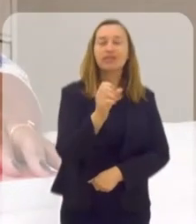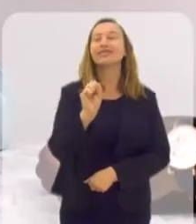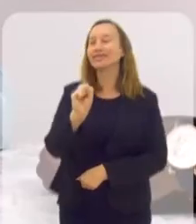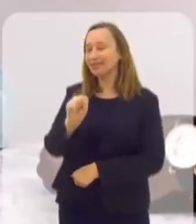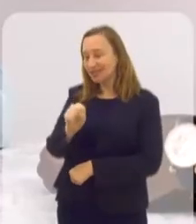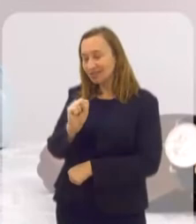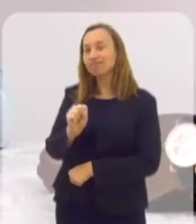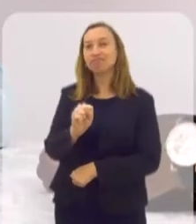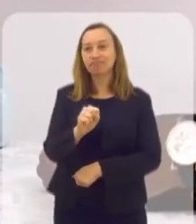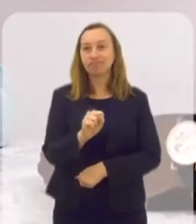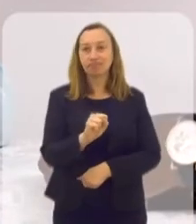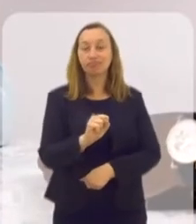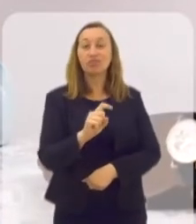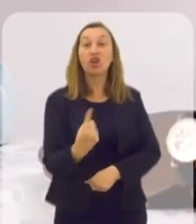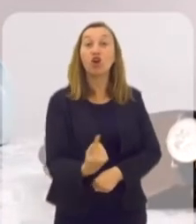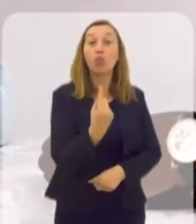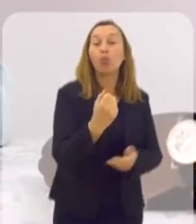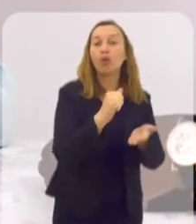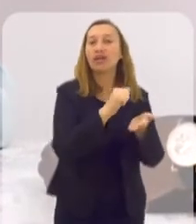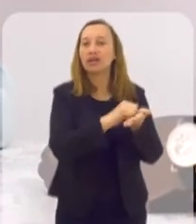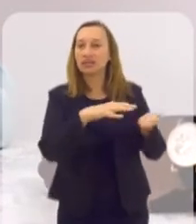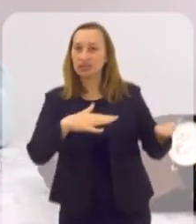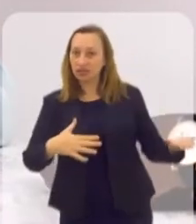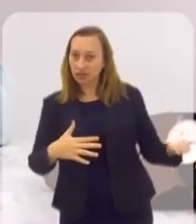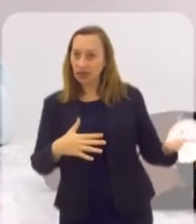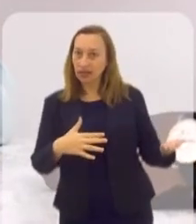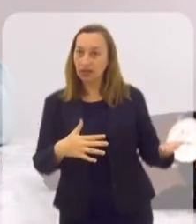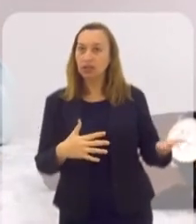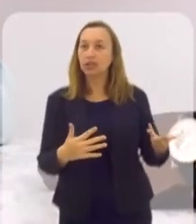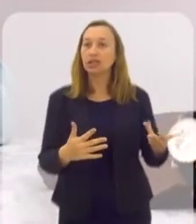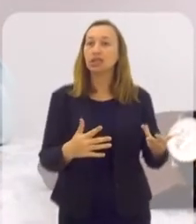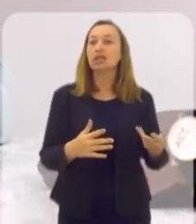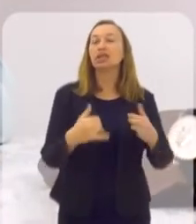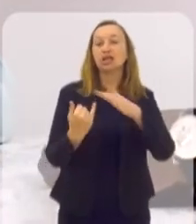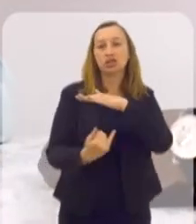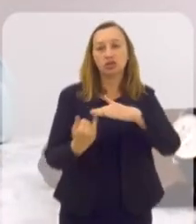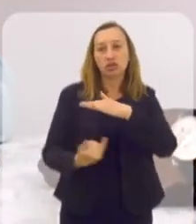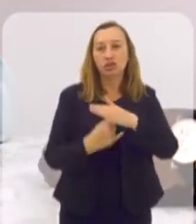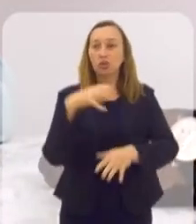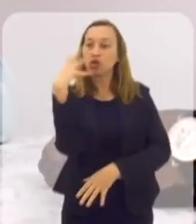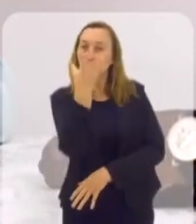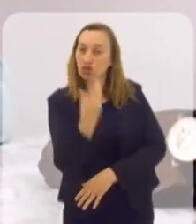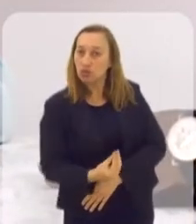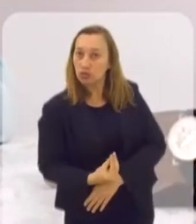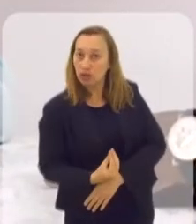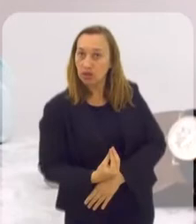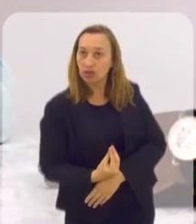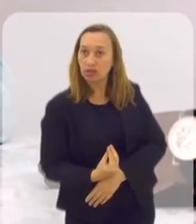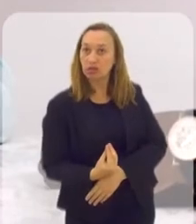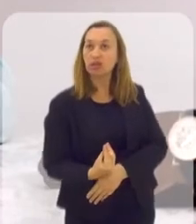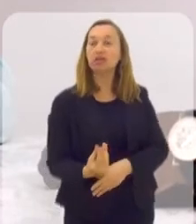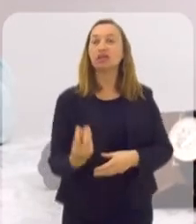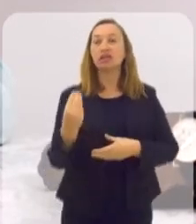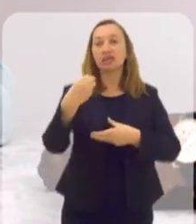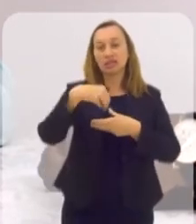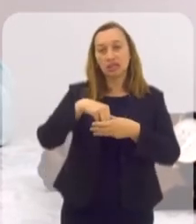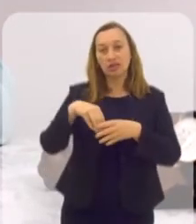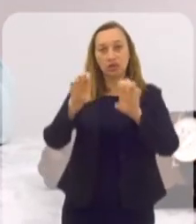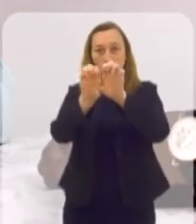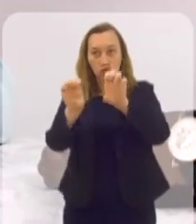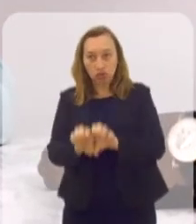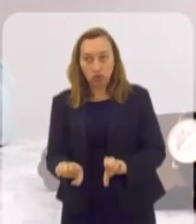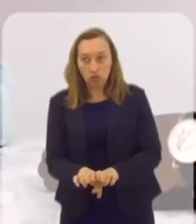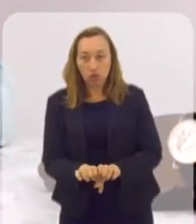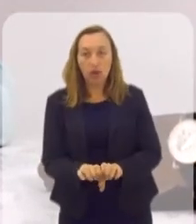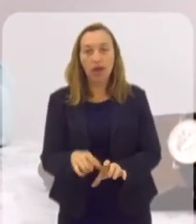mediúnicas. Isso, as reuniões mediúnicas, que é uma das atividades que a instituição espírita comporta na sua